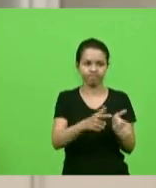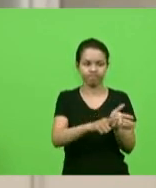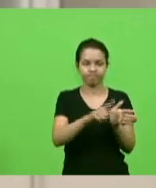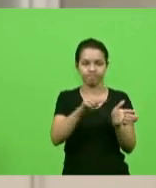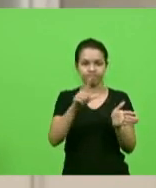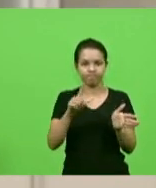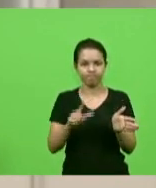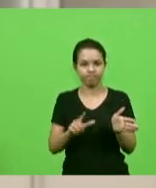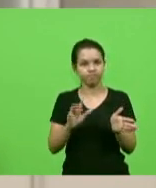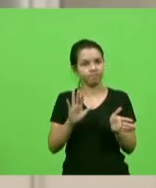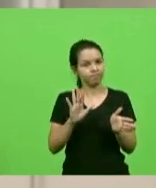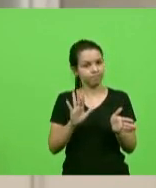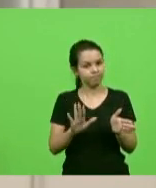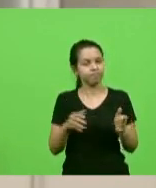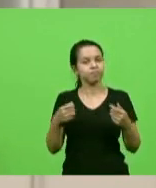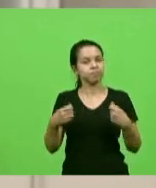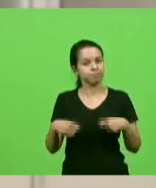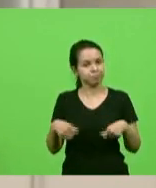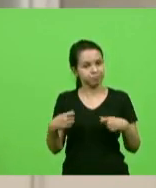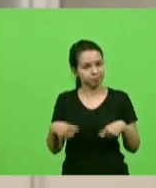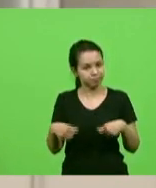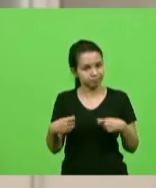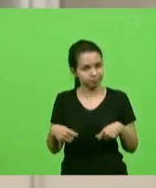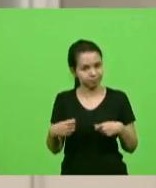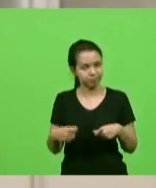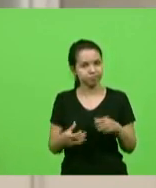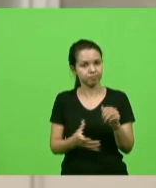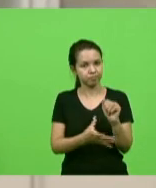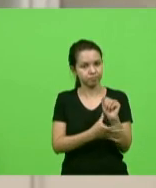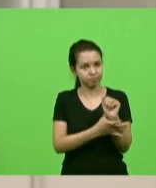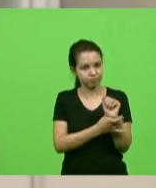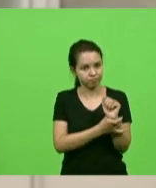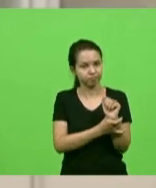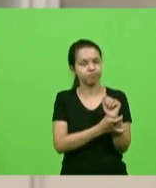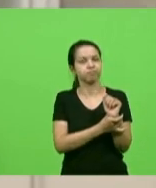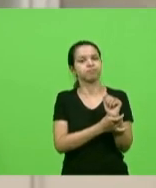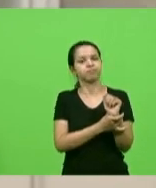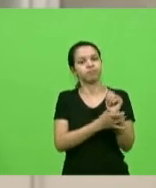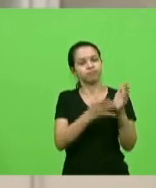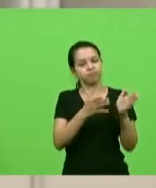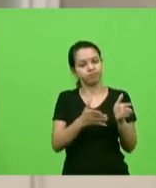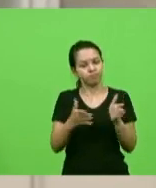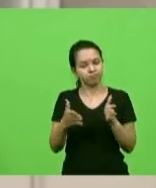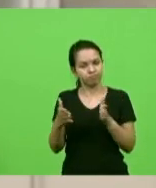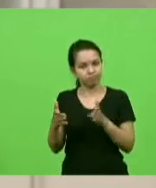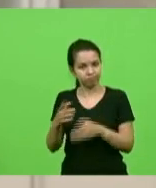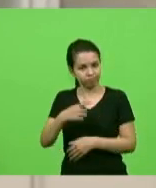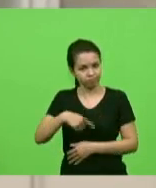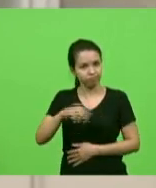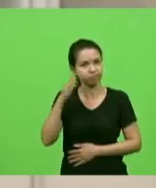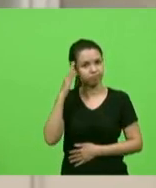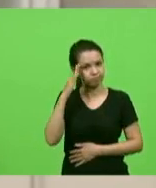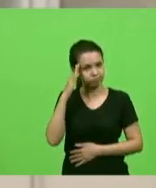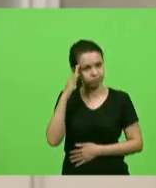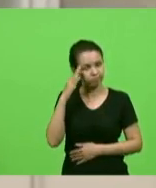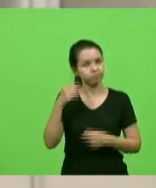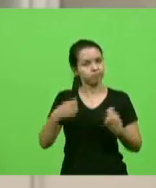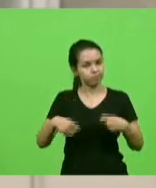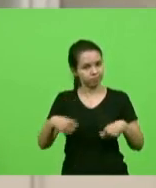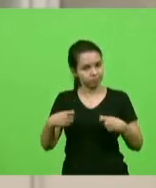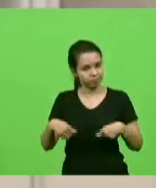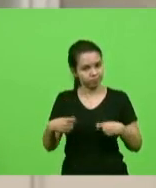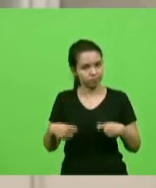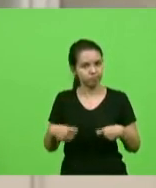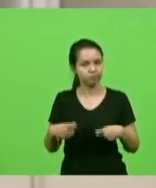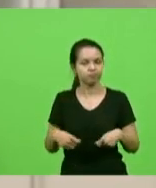mas desde que fossem feitos Rua e seguranças e garantias que nós entendiam os que eram